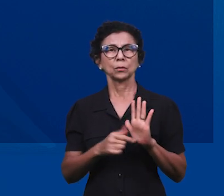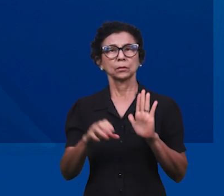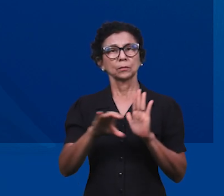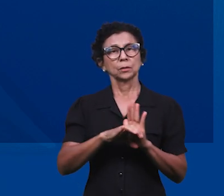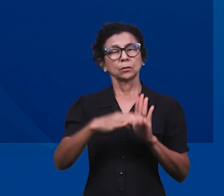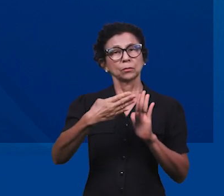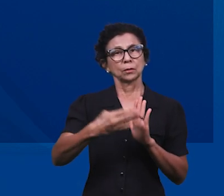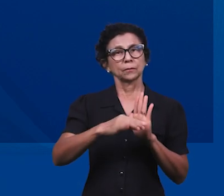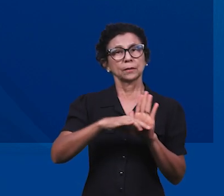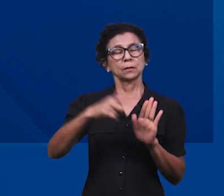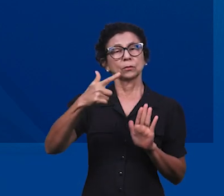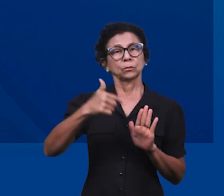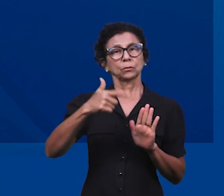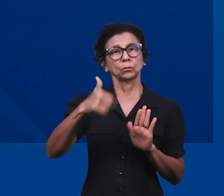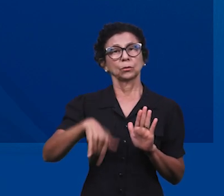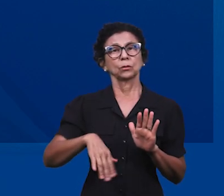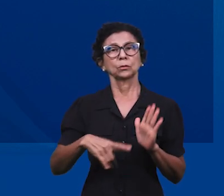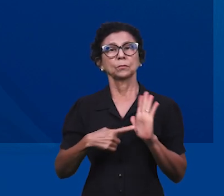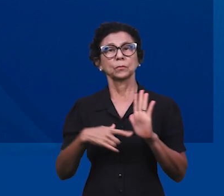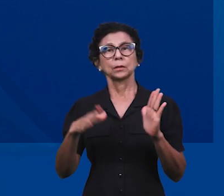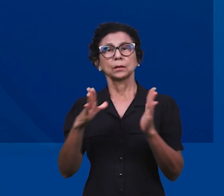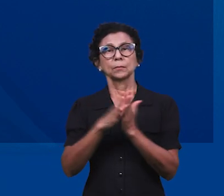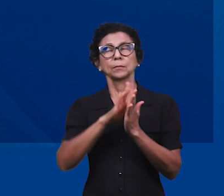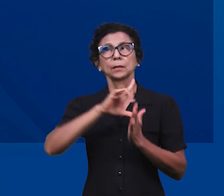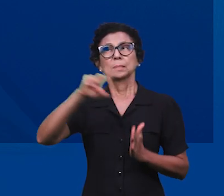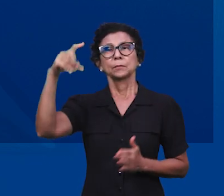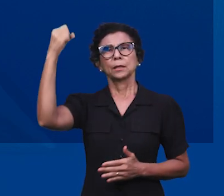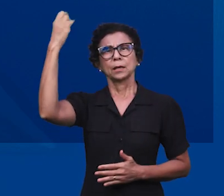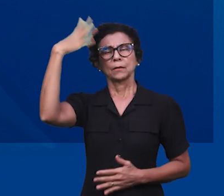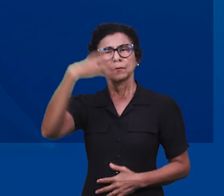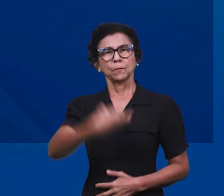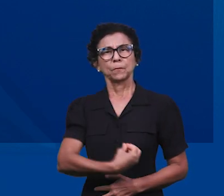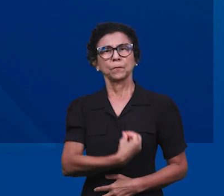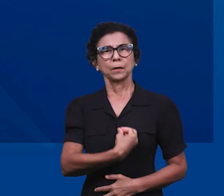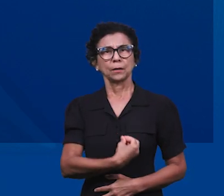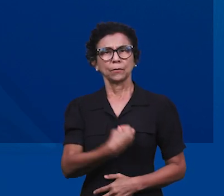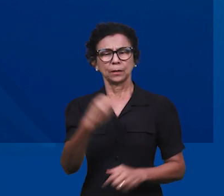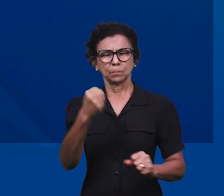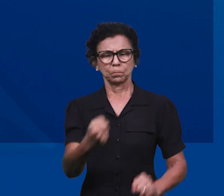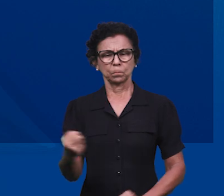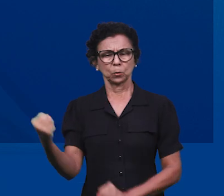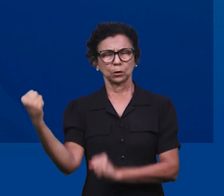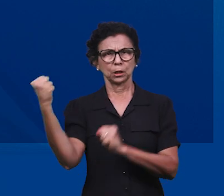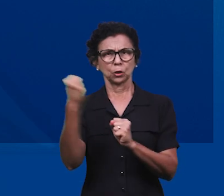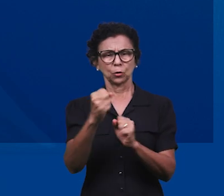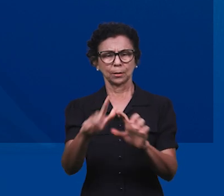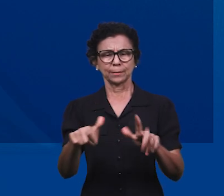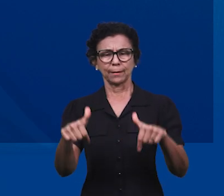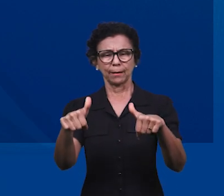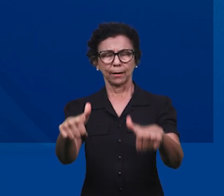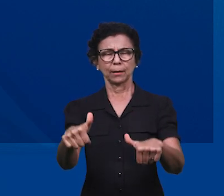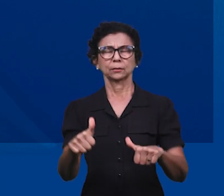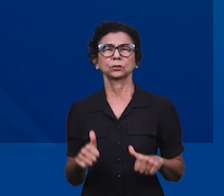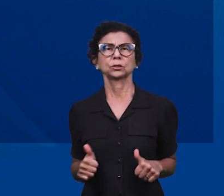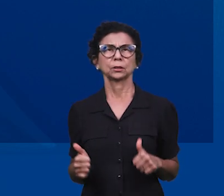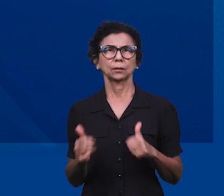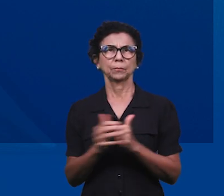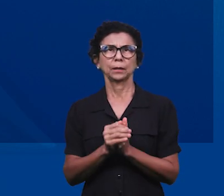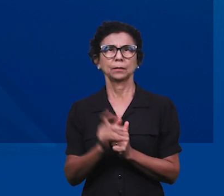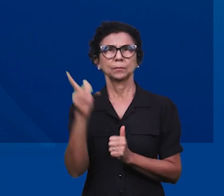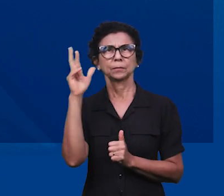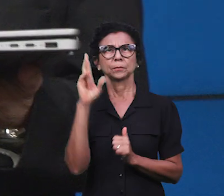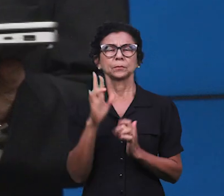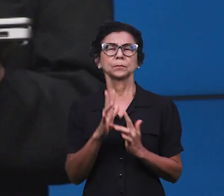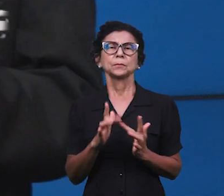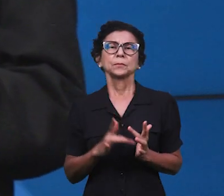versículo 12, que a palavra de Deus ela é viva e ela é eficaz. Amém, meus irmãos? A paz